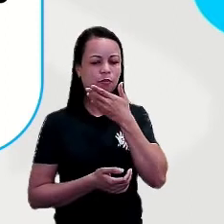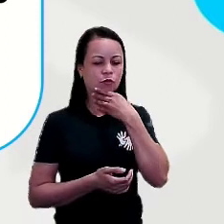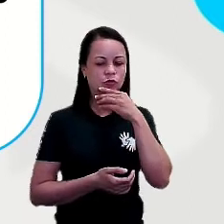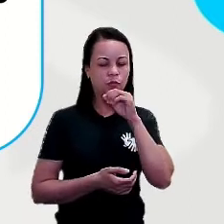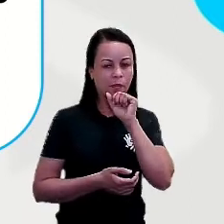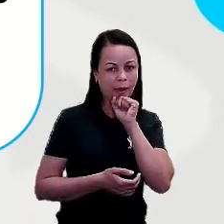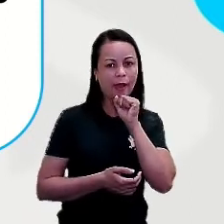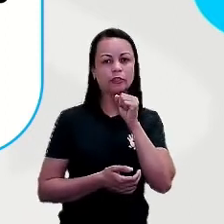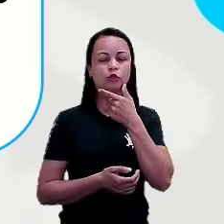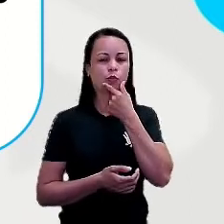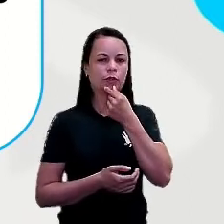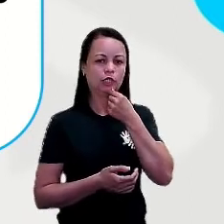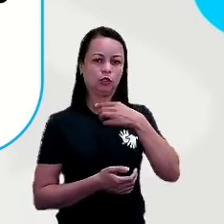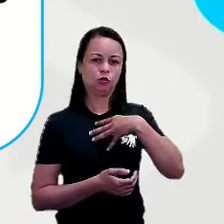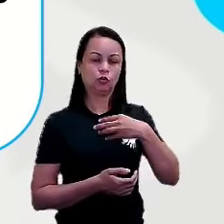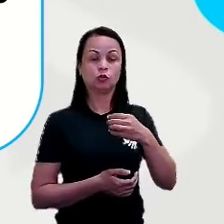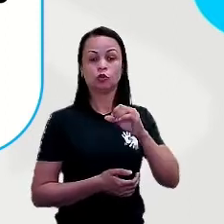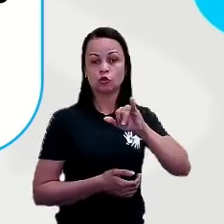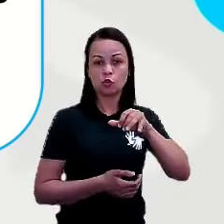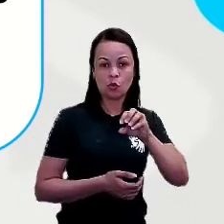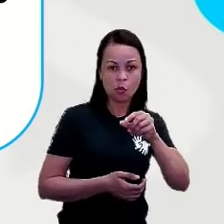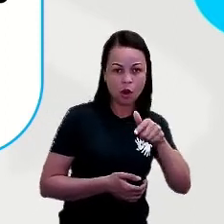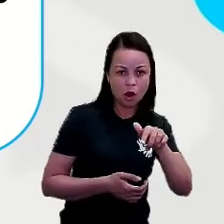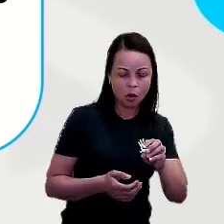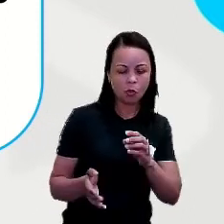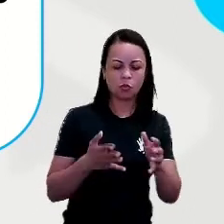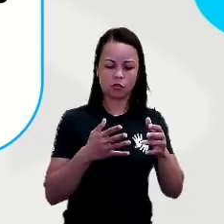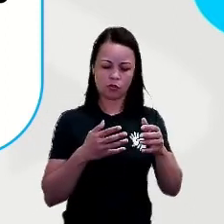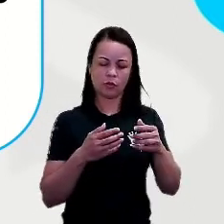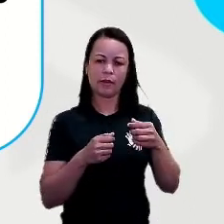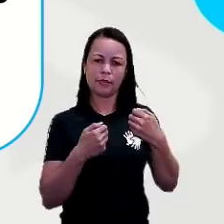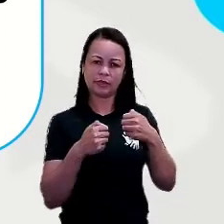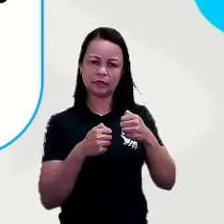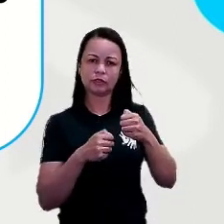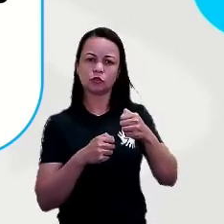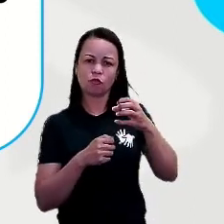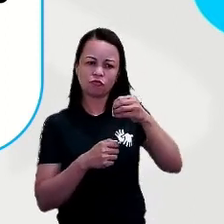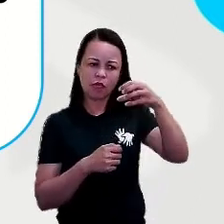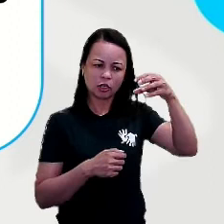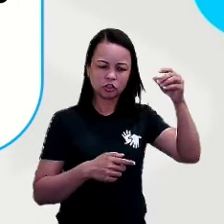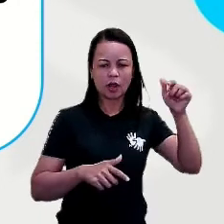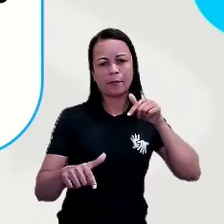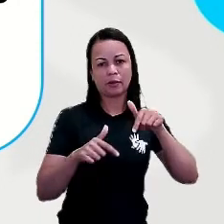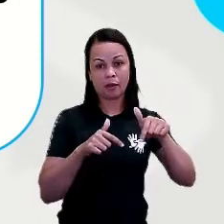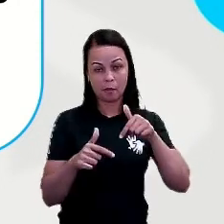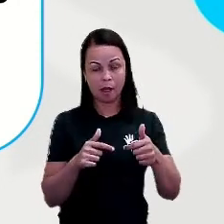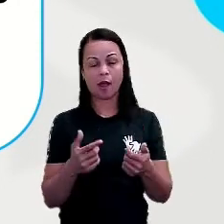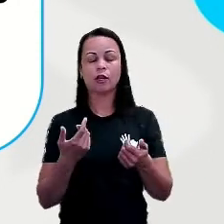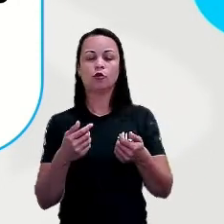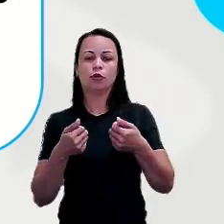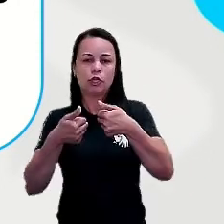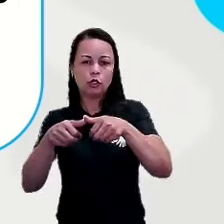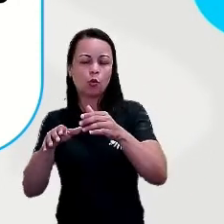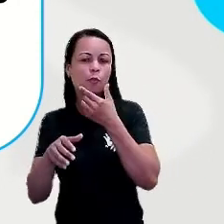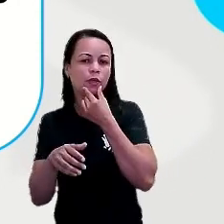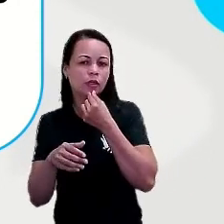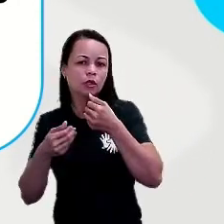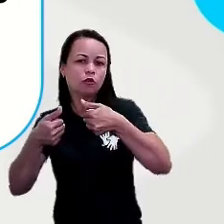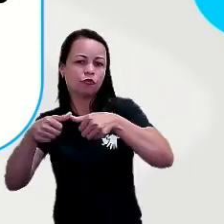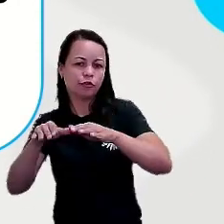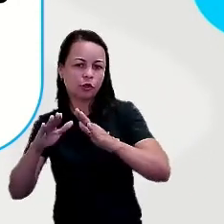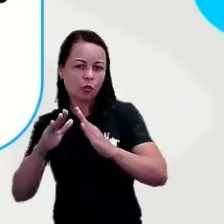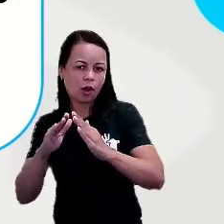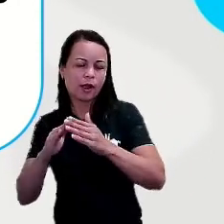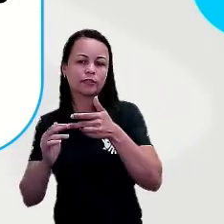precisavam viajar a trabalho com frequência e o menino tinha que passar parte das férias na casa de seus avós. O trecho